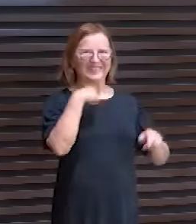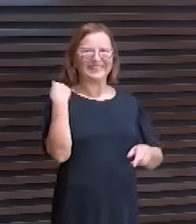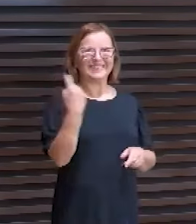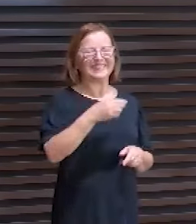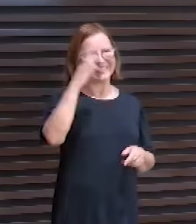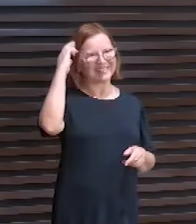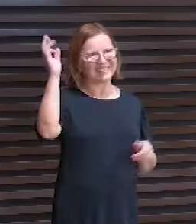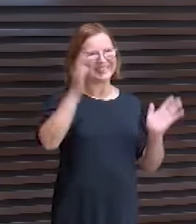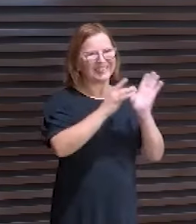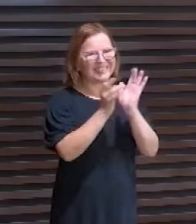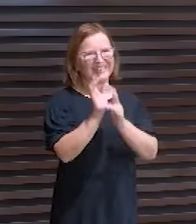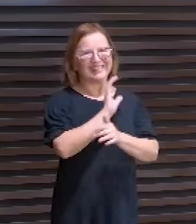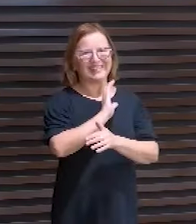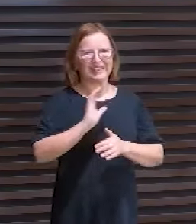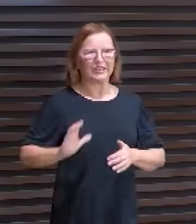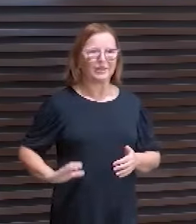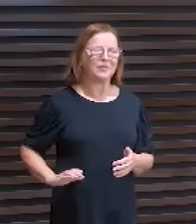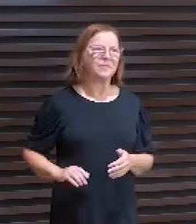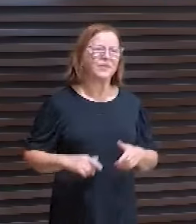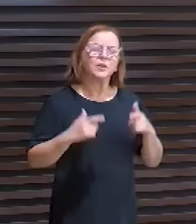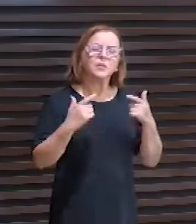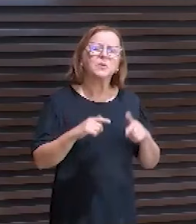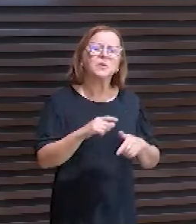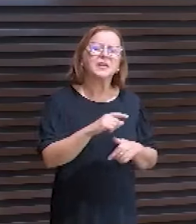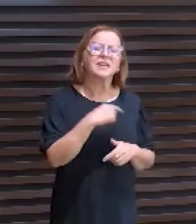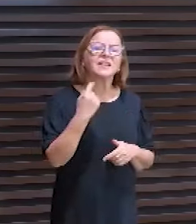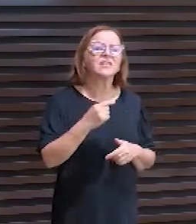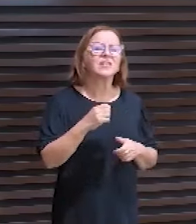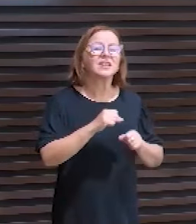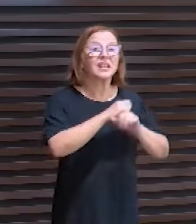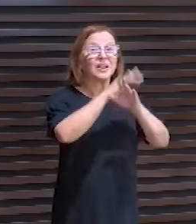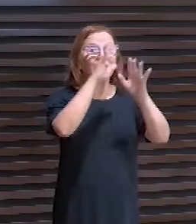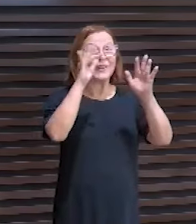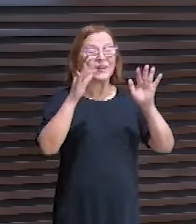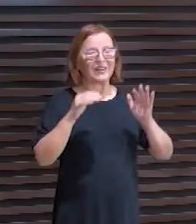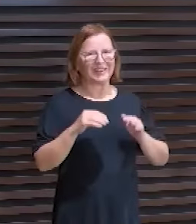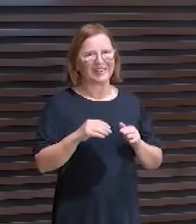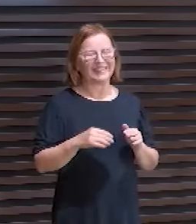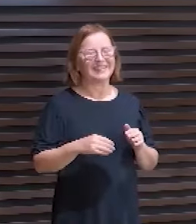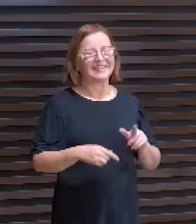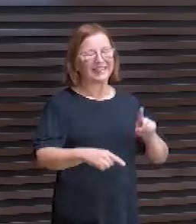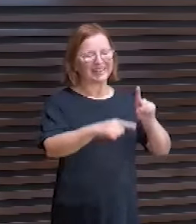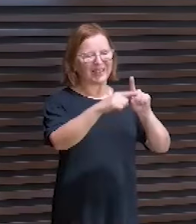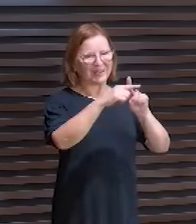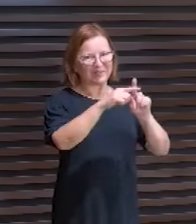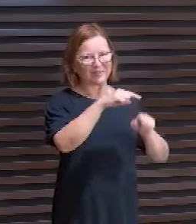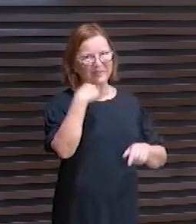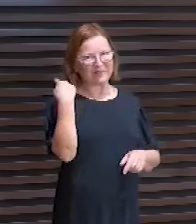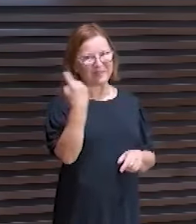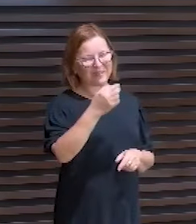onde está a nossa Glória na cruz do nosso senhor Jesus